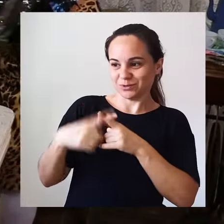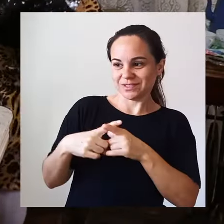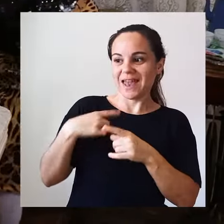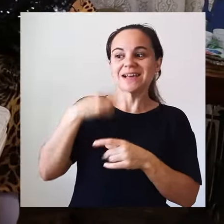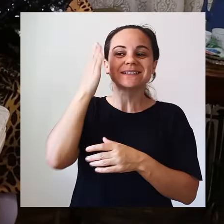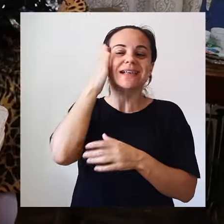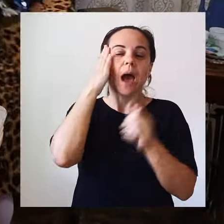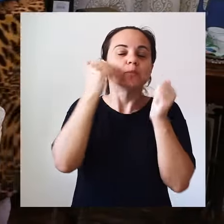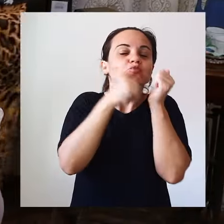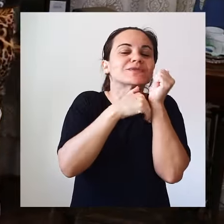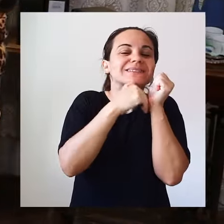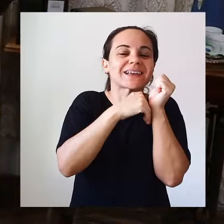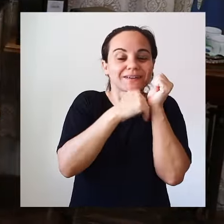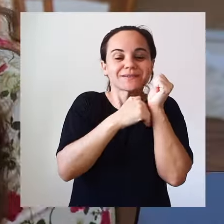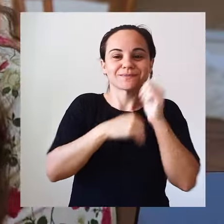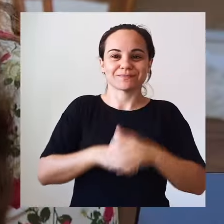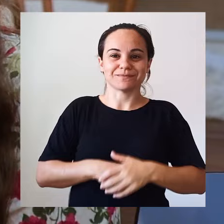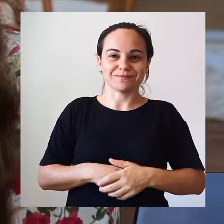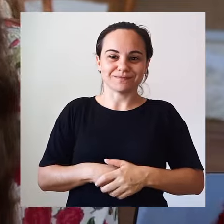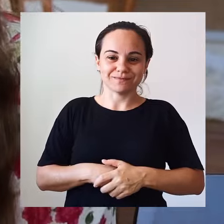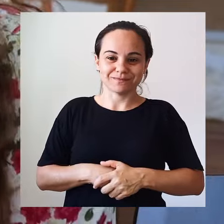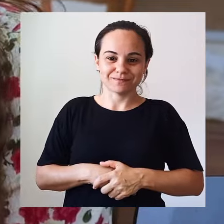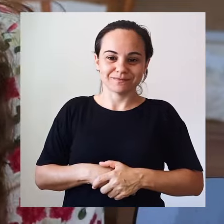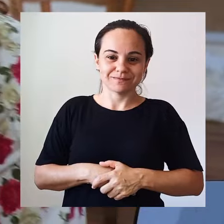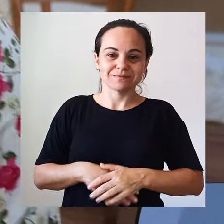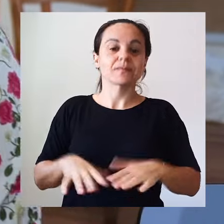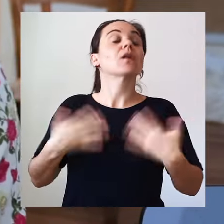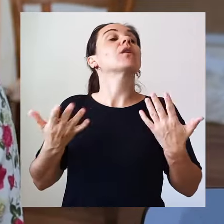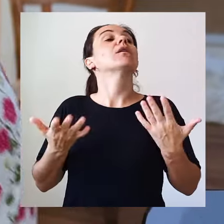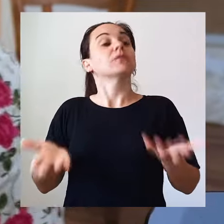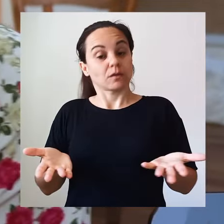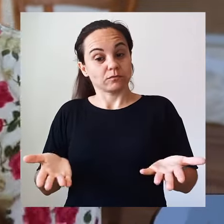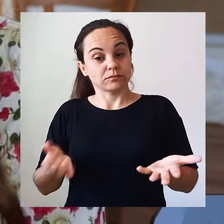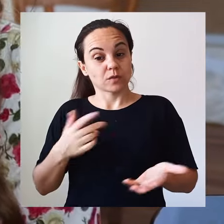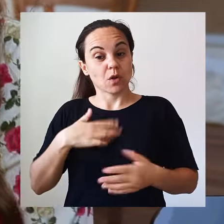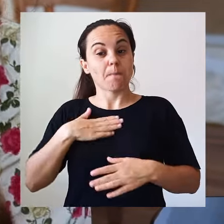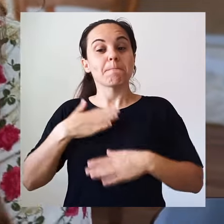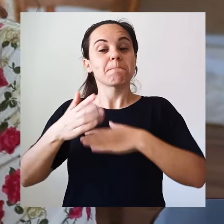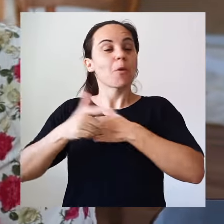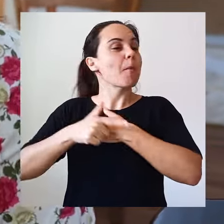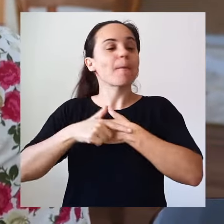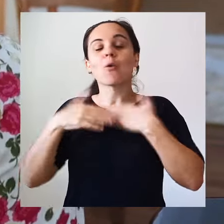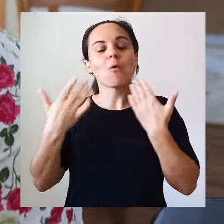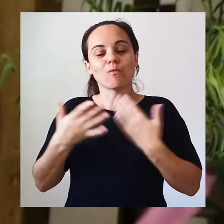um segredo. Um segredo. Um segredo. Em final, qual vai ser o meu papel?